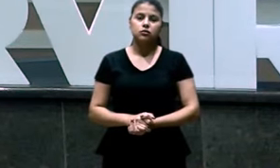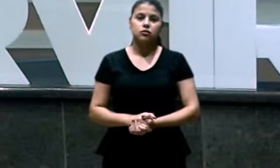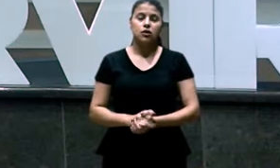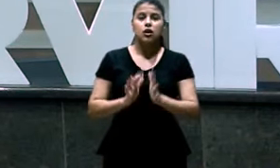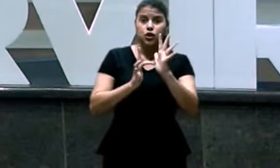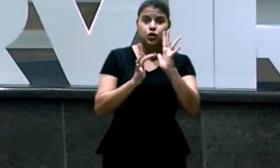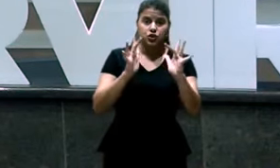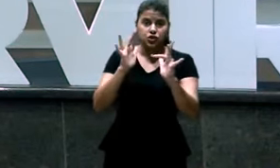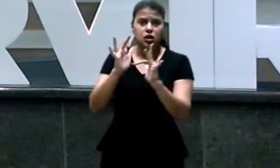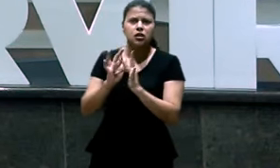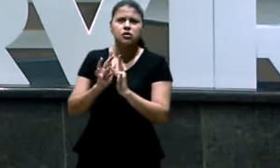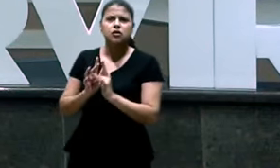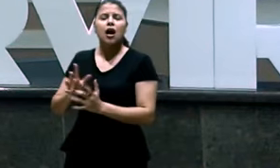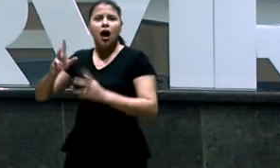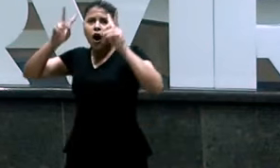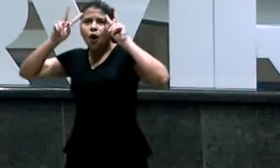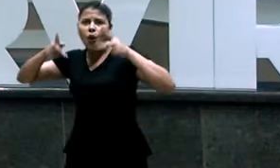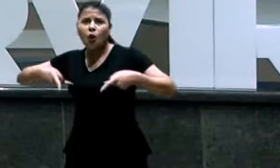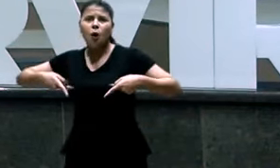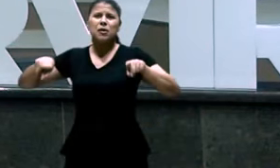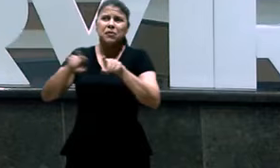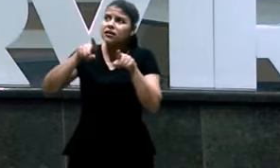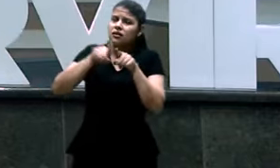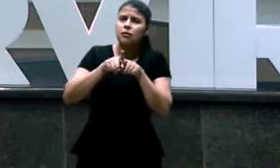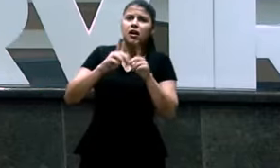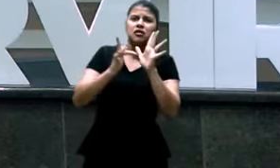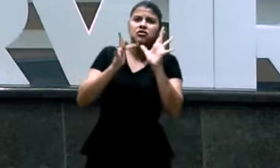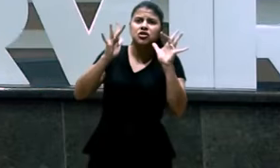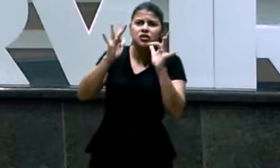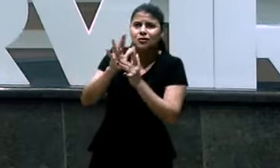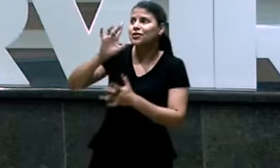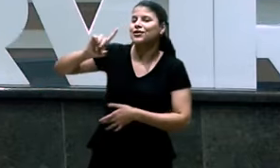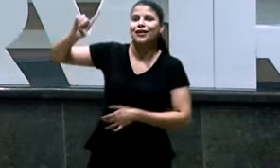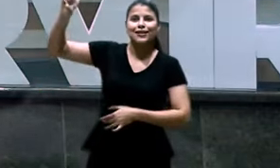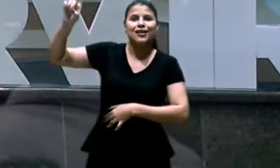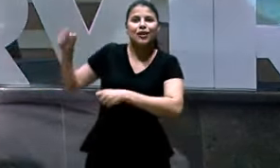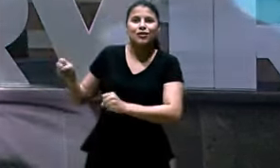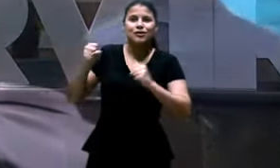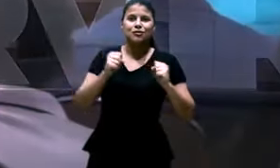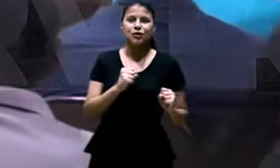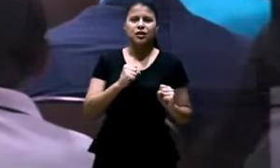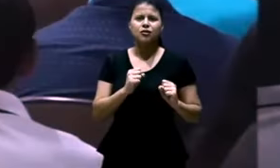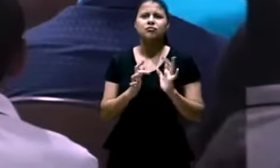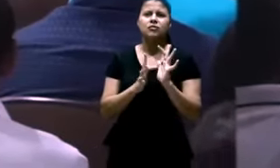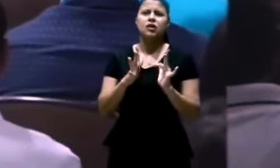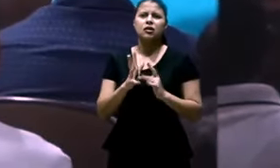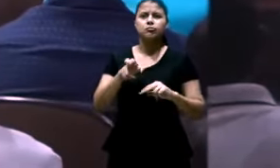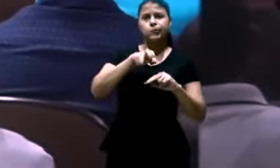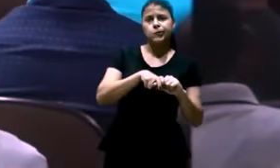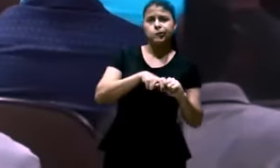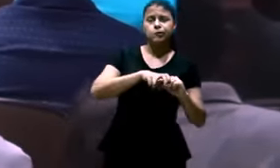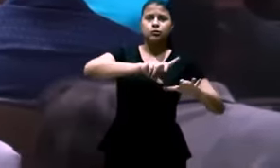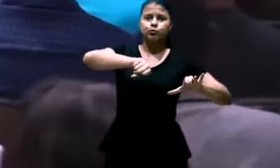Verdadeiramente homem, verdadeiramente Deus, sentou no poço. Aí vem a mulher, olhando para